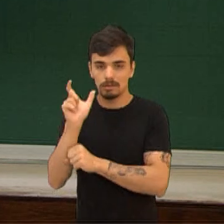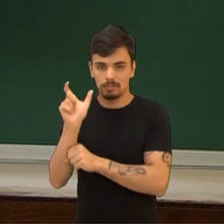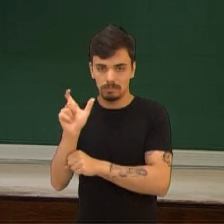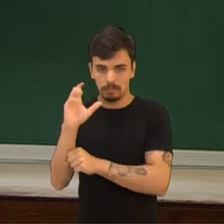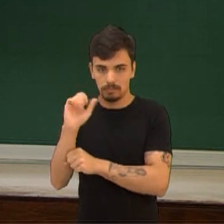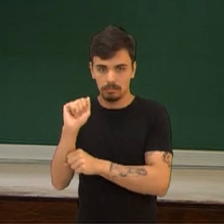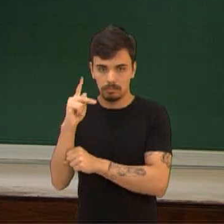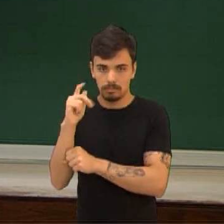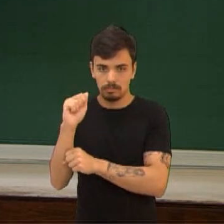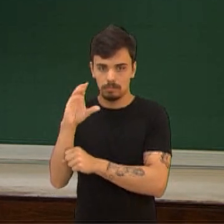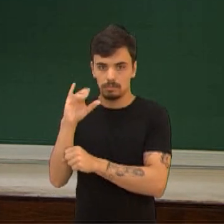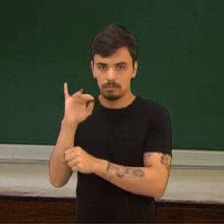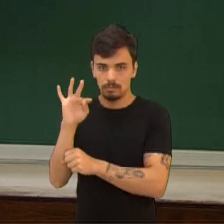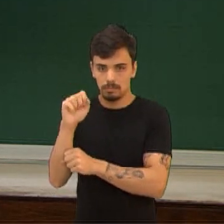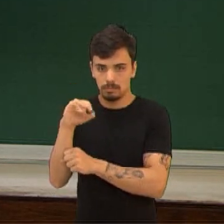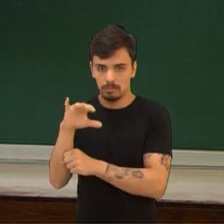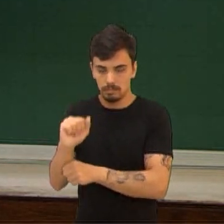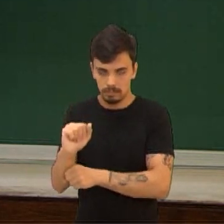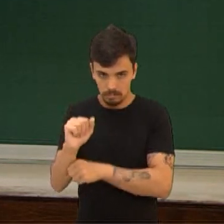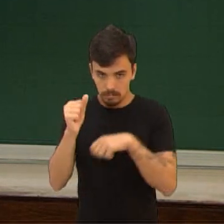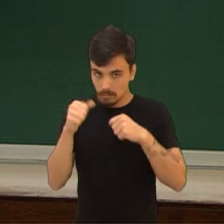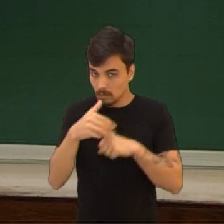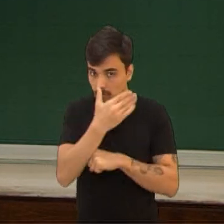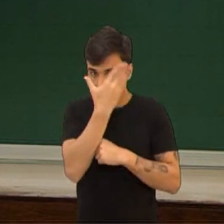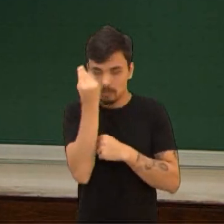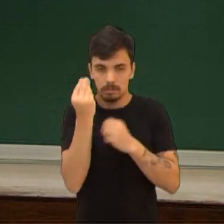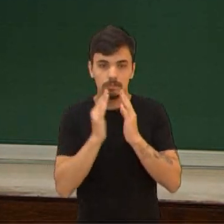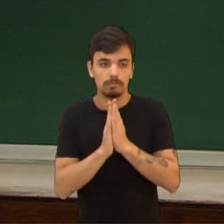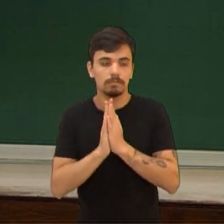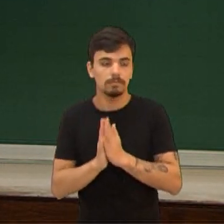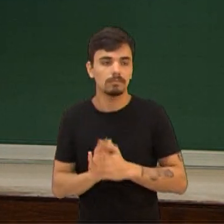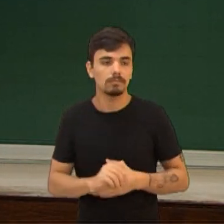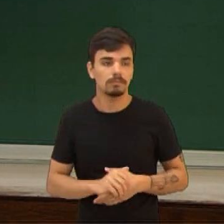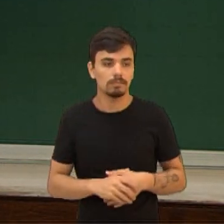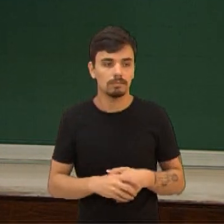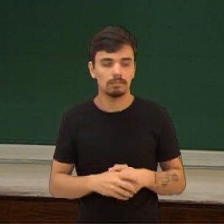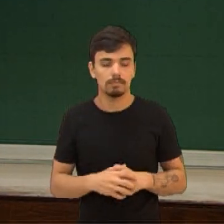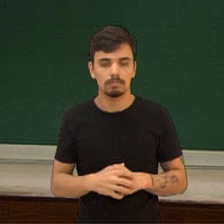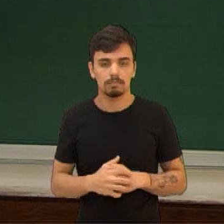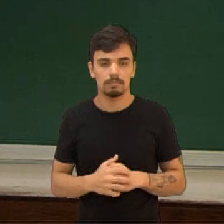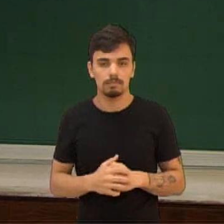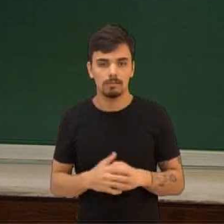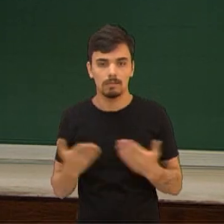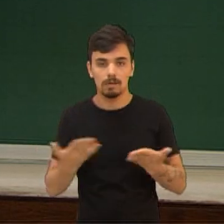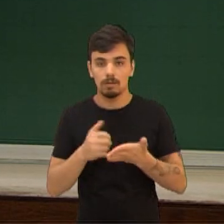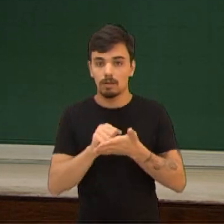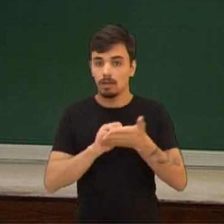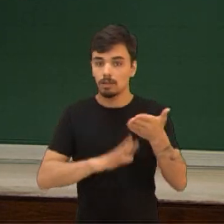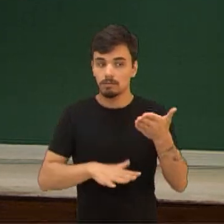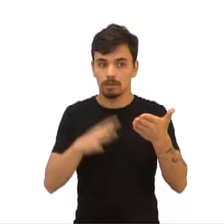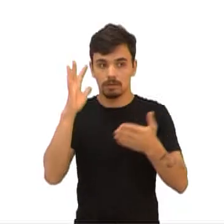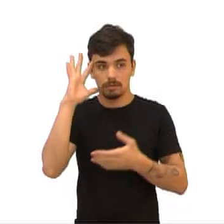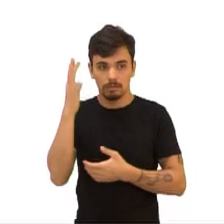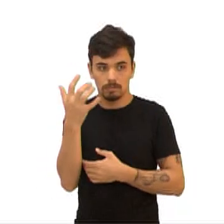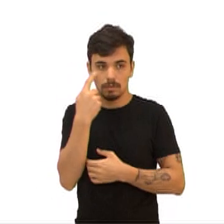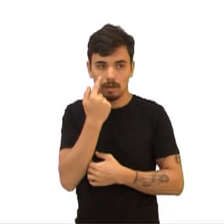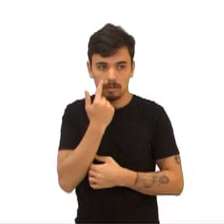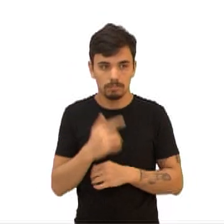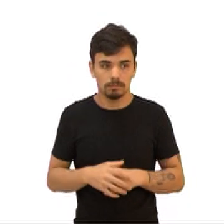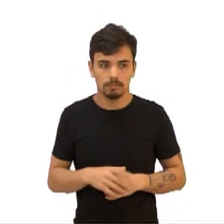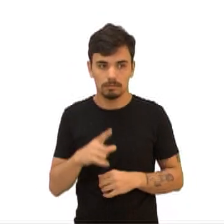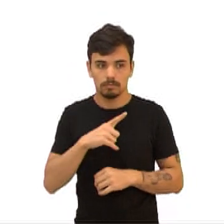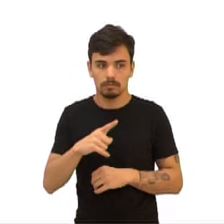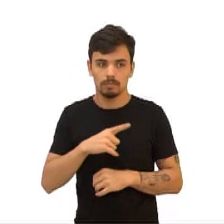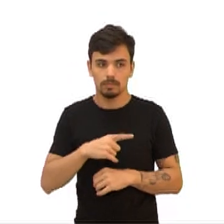equivalente é a soma das capacitâncias. Não se esquece, hein? Vamos resolver um exercício para praticar isso. Eu tenho